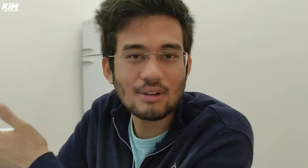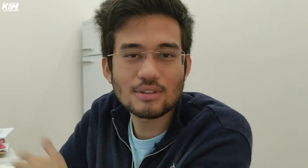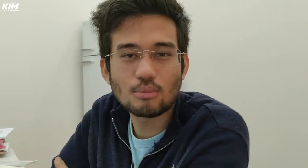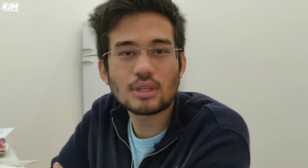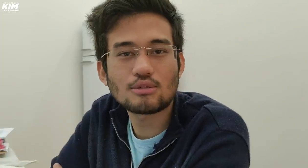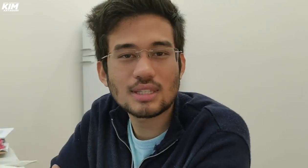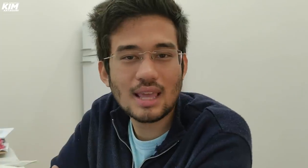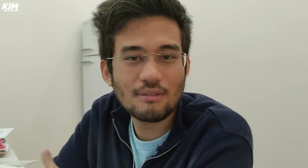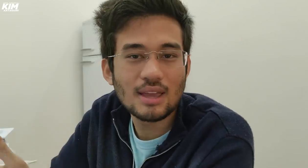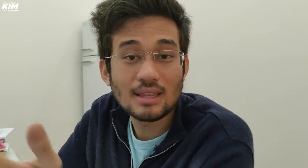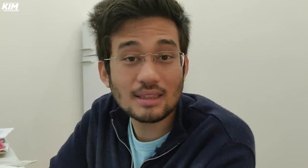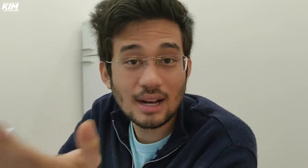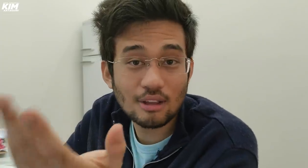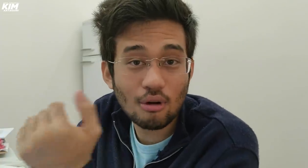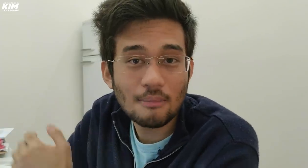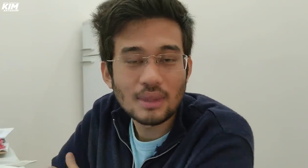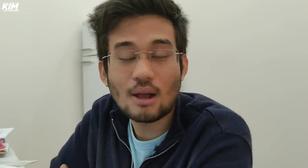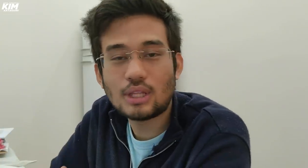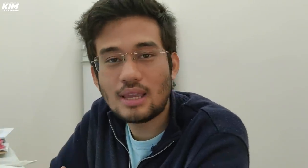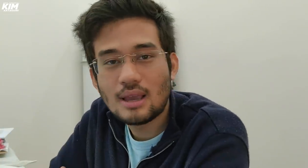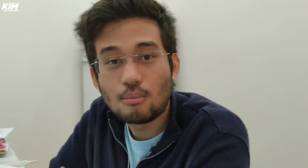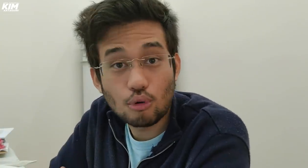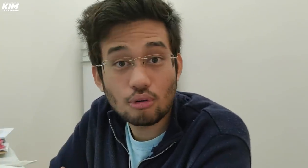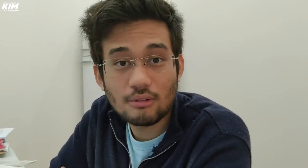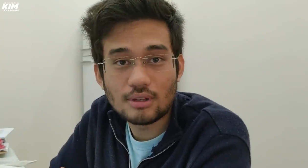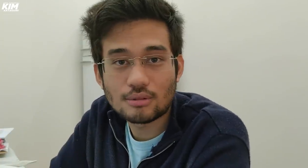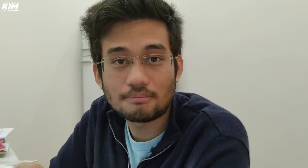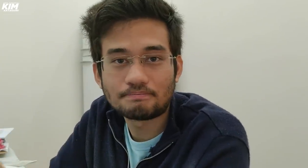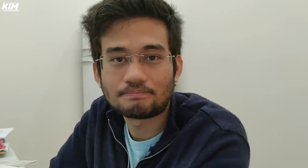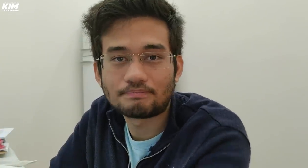bolsonarista que estava lá fazendo protesto no STF, está internado agora na UTI por coronavírus, né?